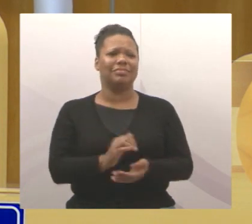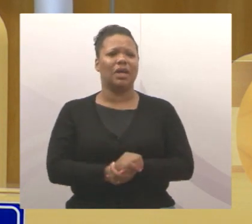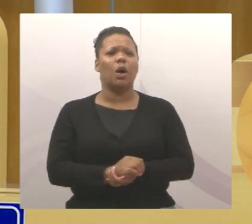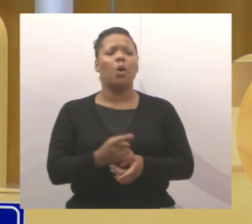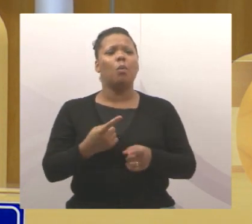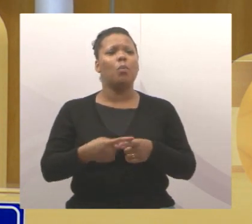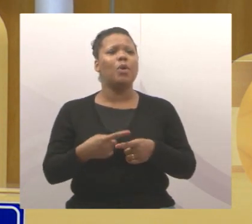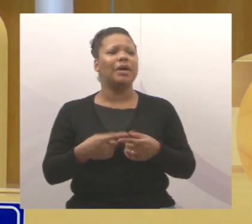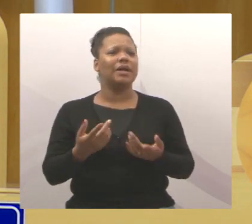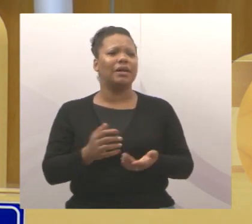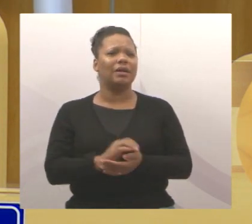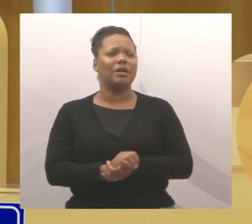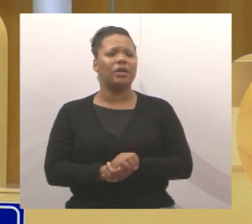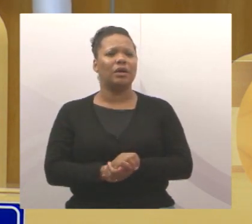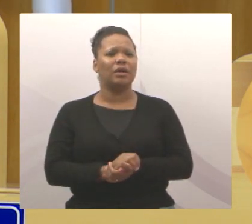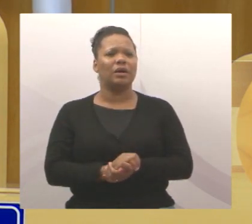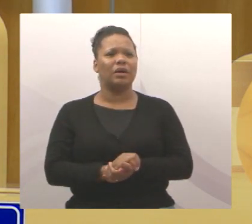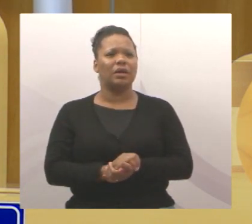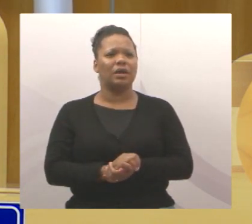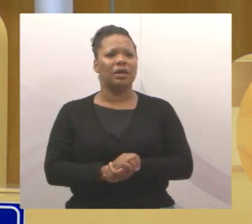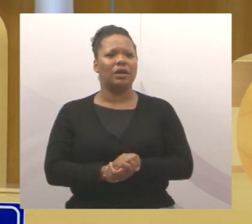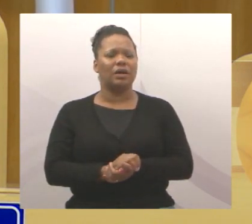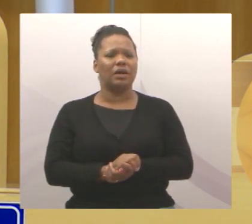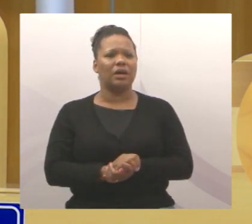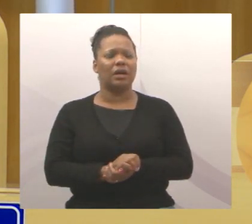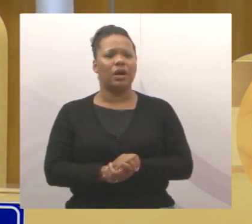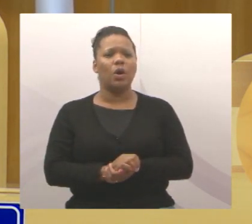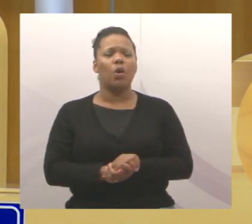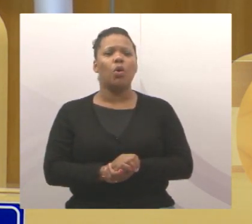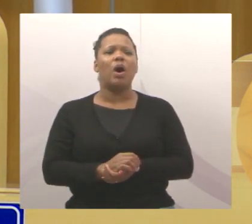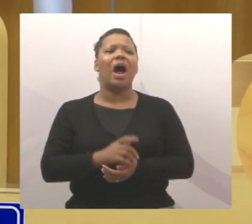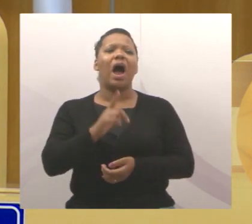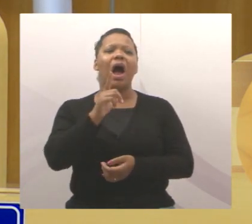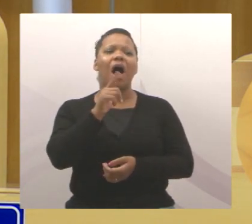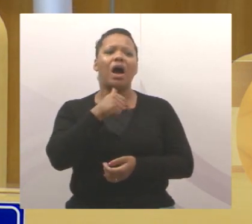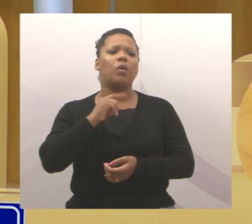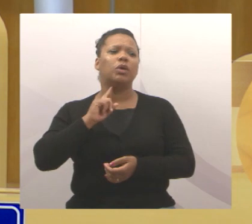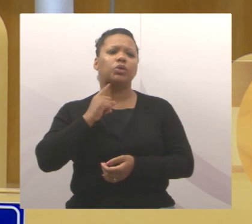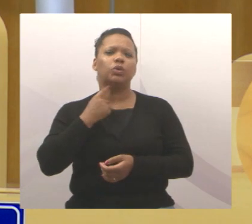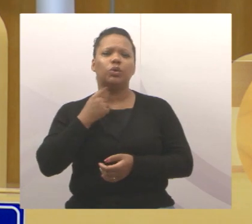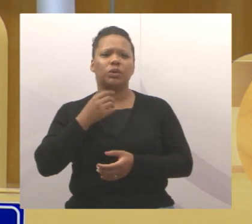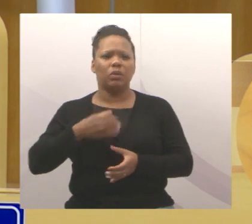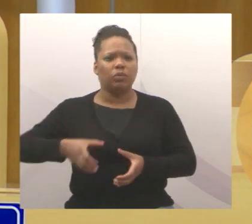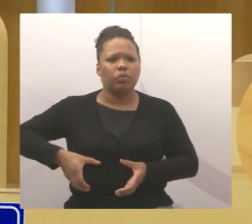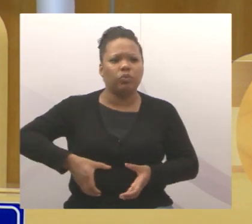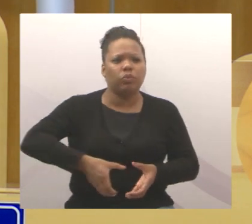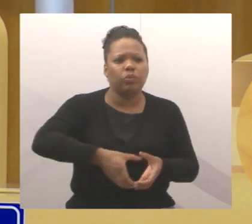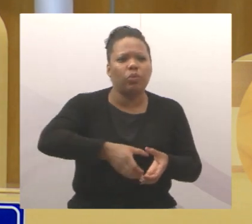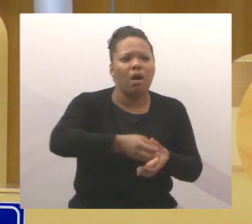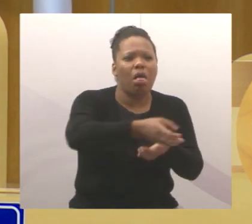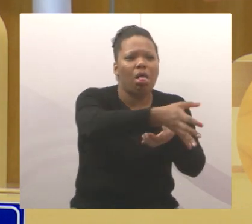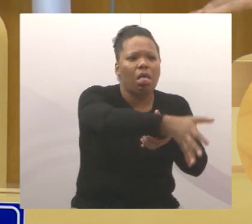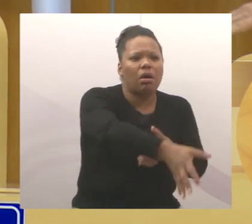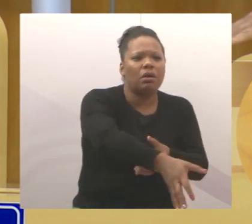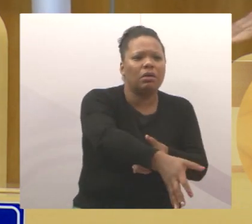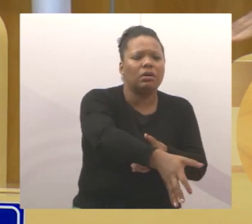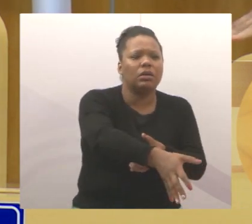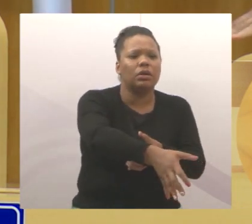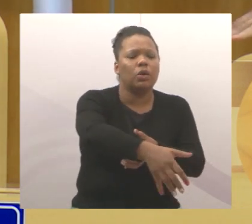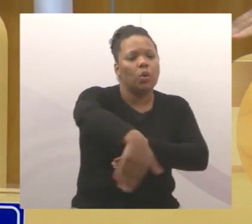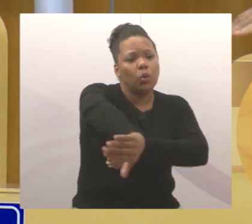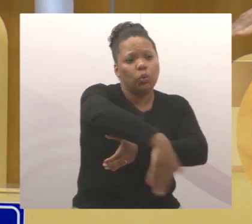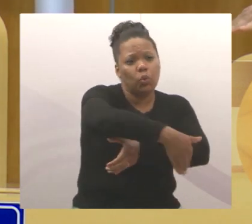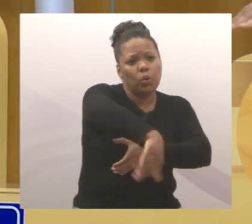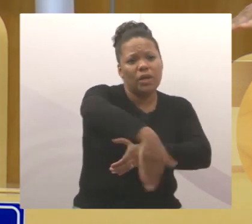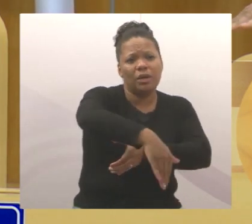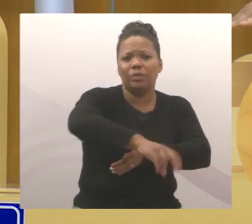porque, ao invés do esgoto ir na canalização para o córrego ou para o rio Paraíba, se espraira ao